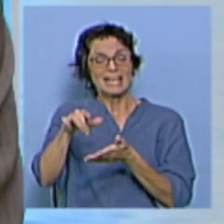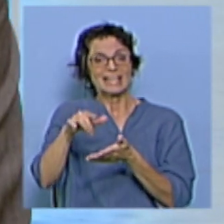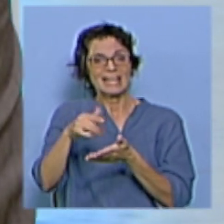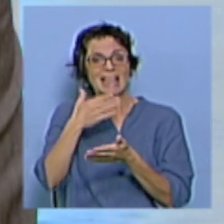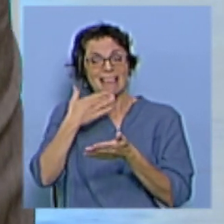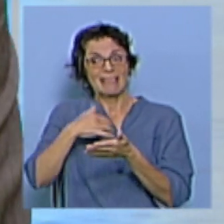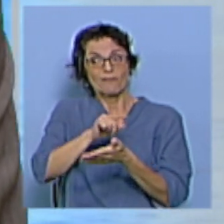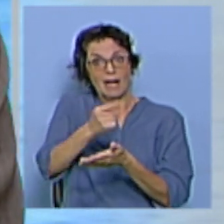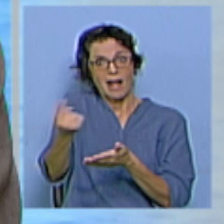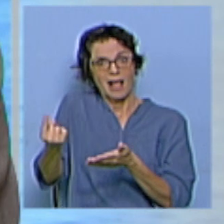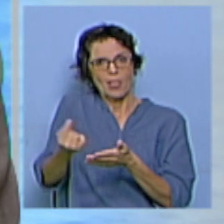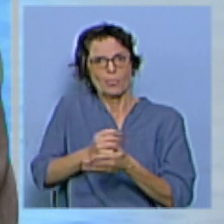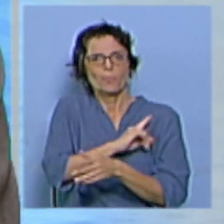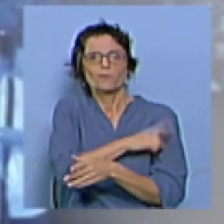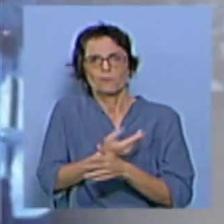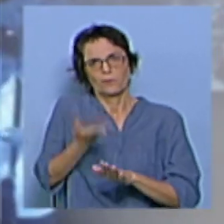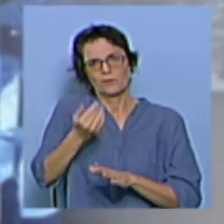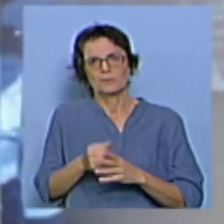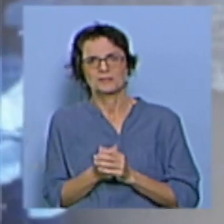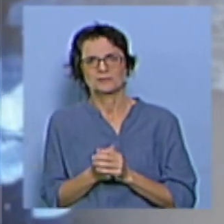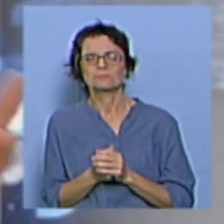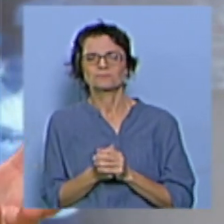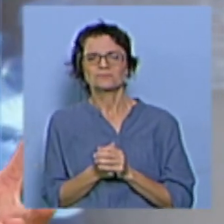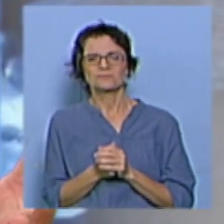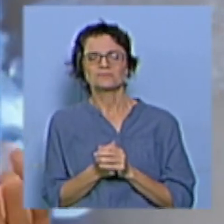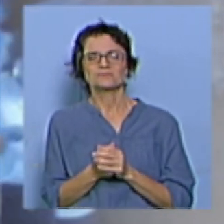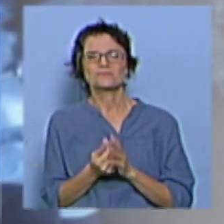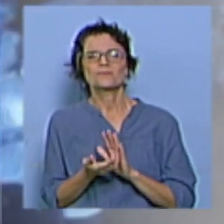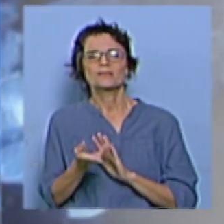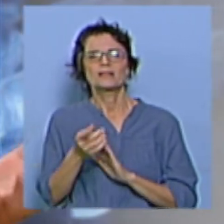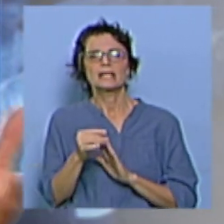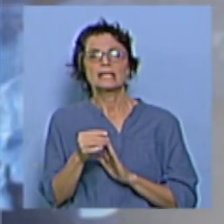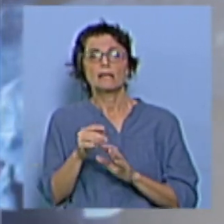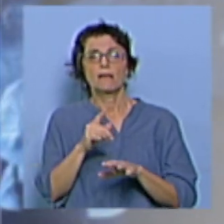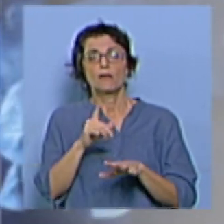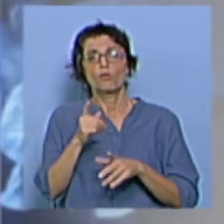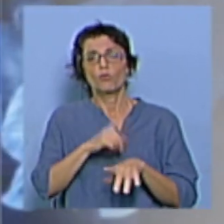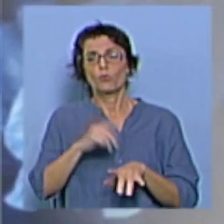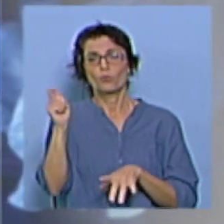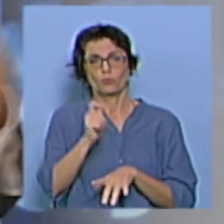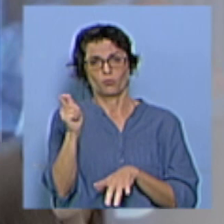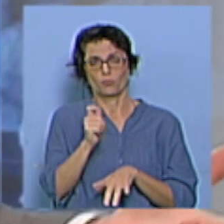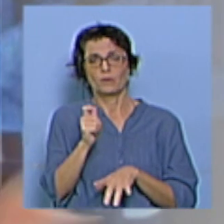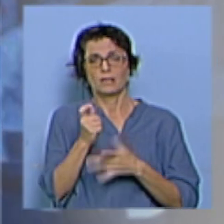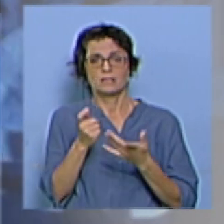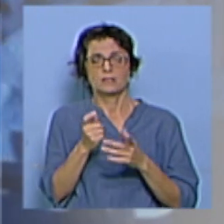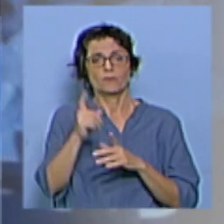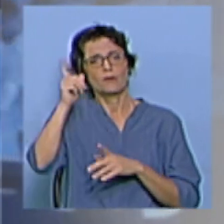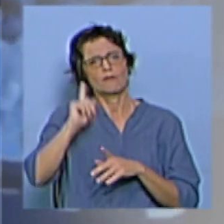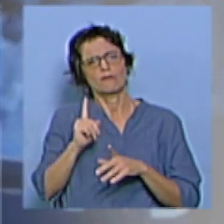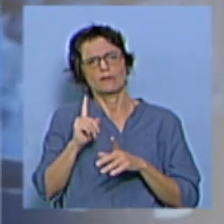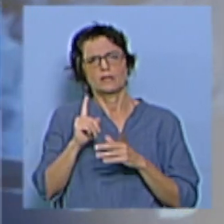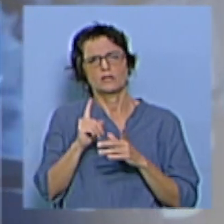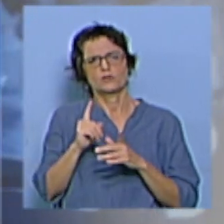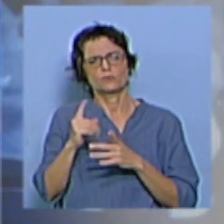fortes. Foram também meses em que aquelas datas em que assinalavam os aniversários das forças de segurança ou então de forças